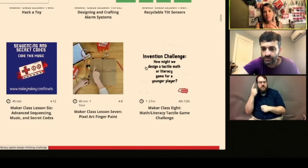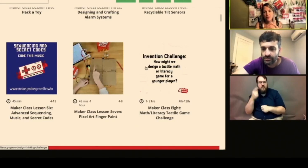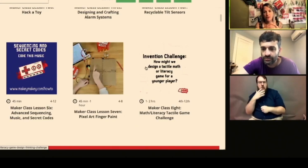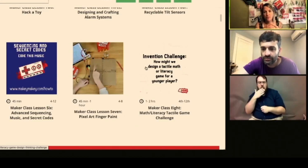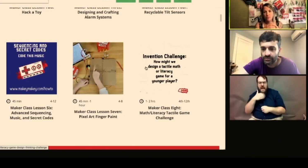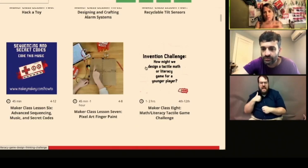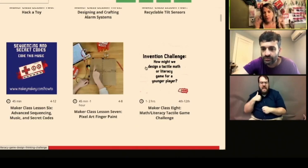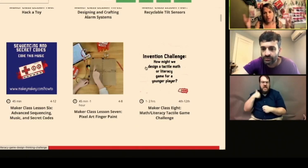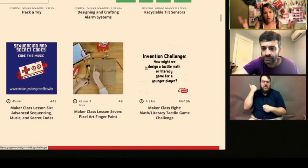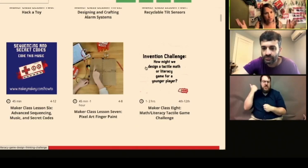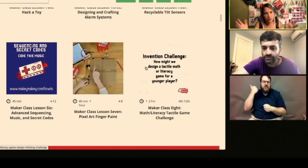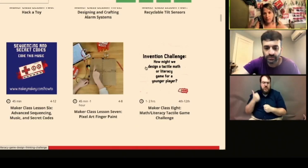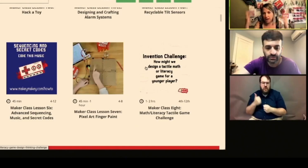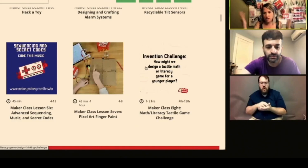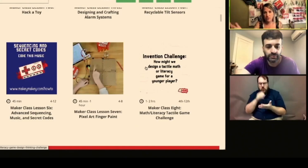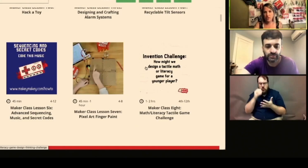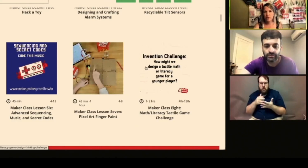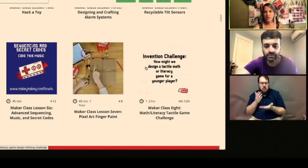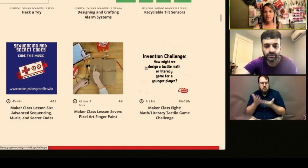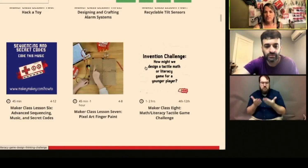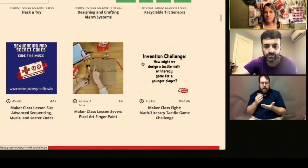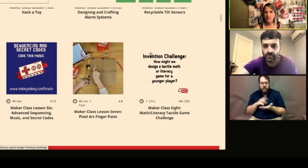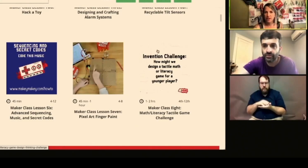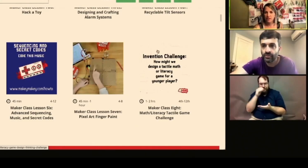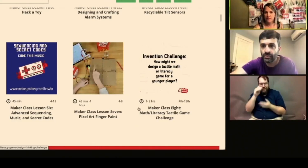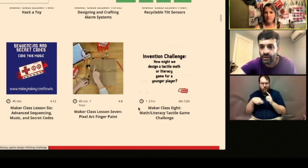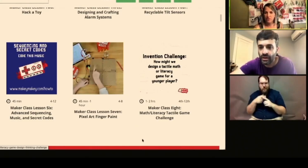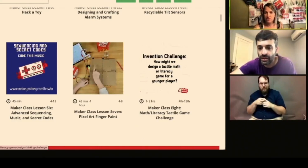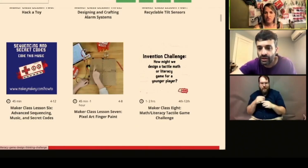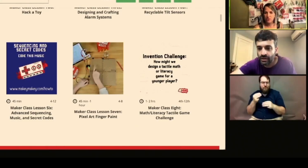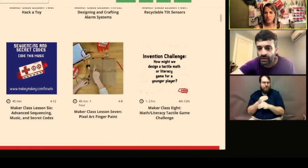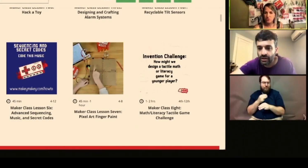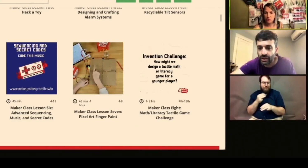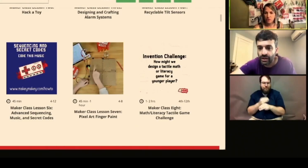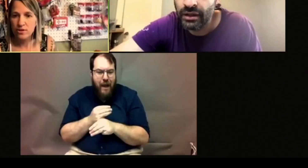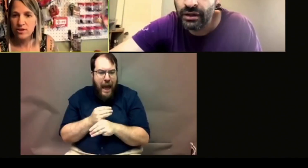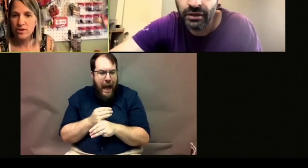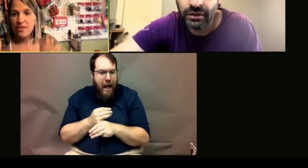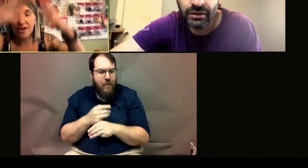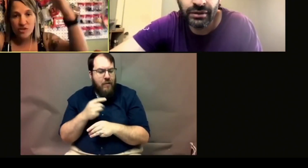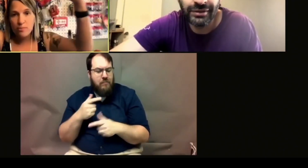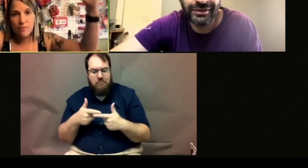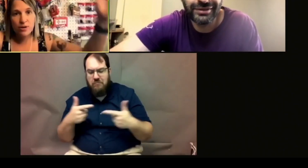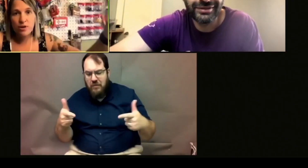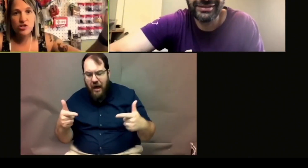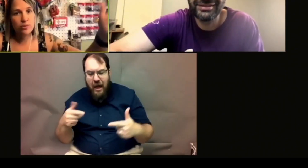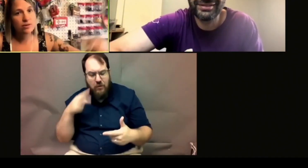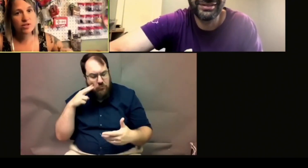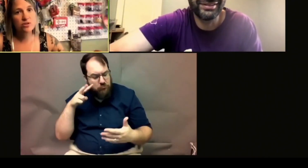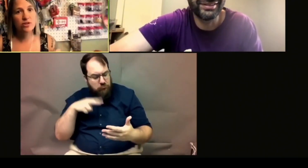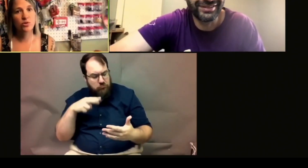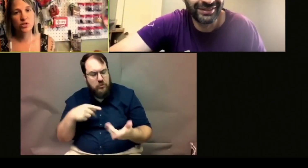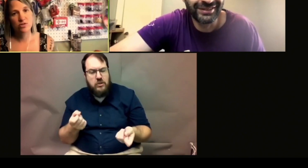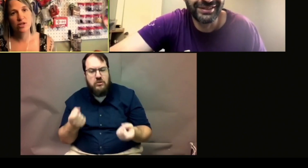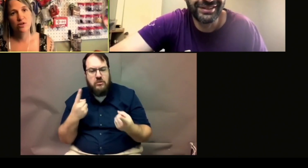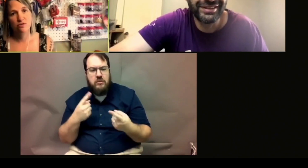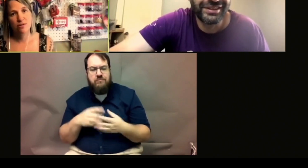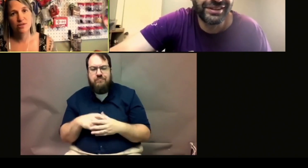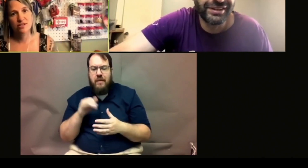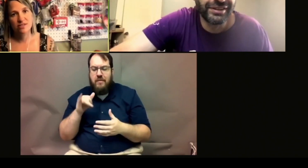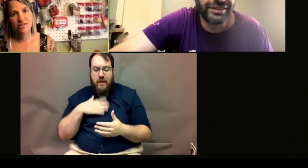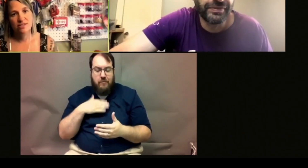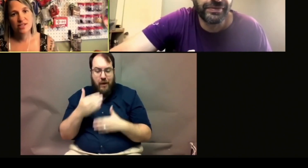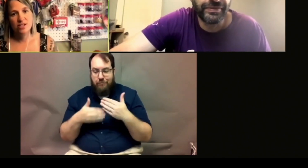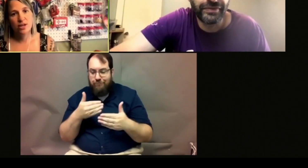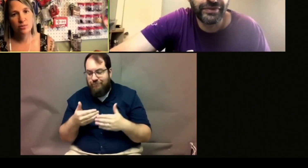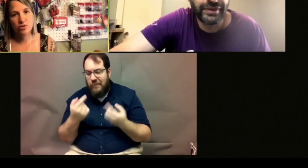os alunos mais velhos criam algo para os alunos mais novos e aí a gente vai falando do letramento e essa é a